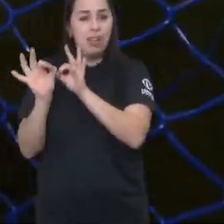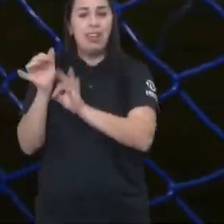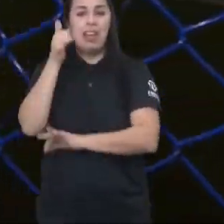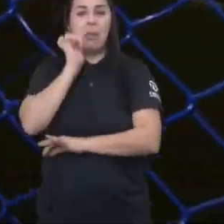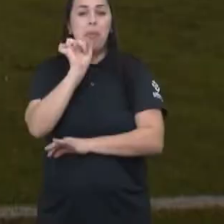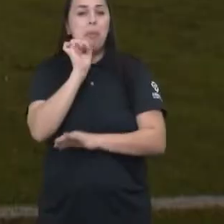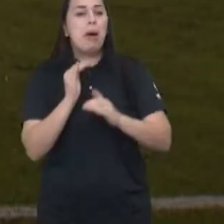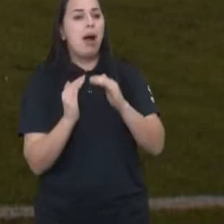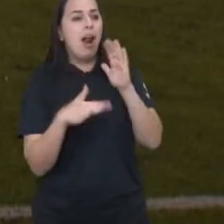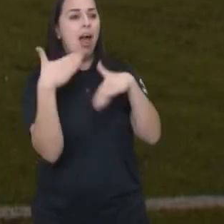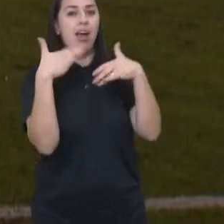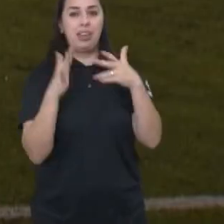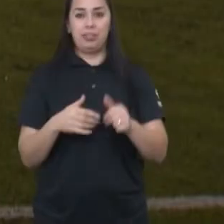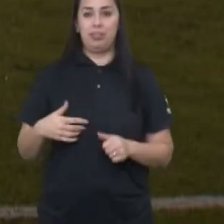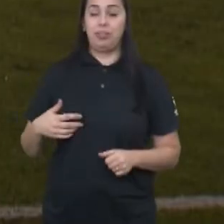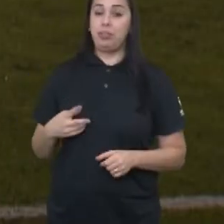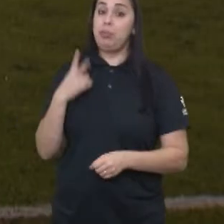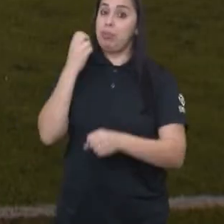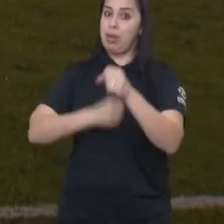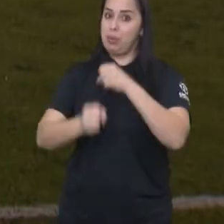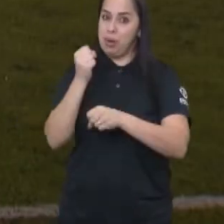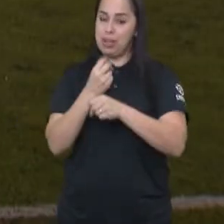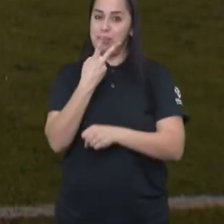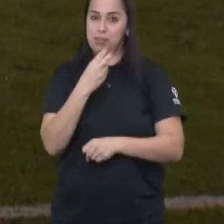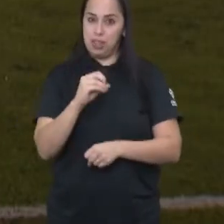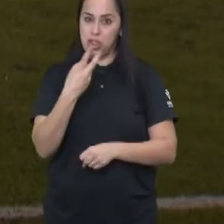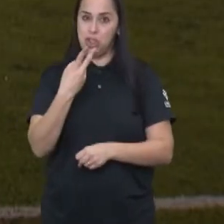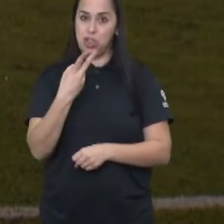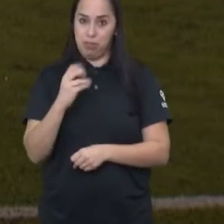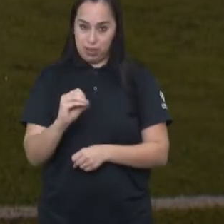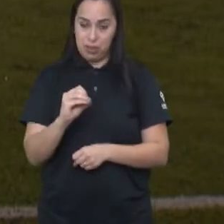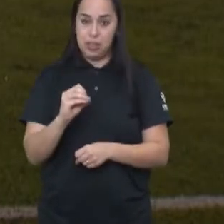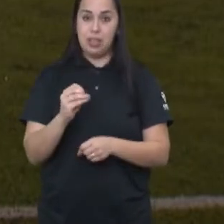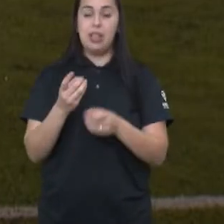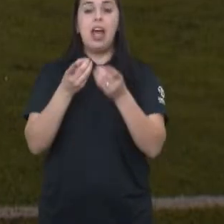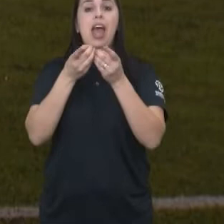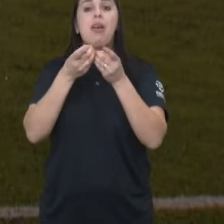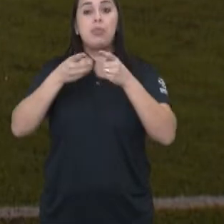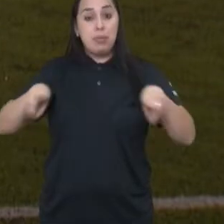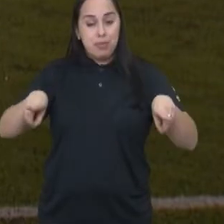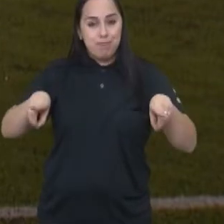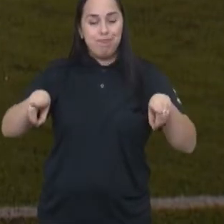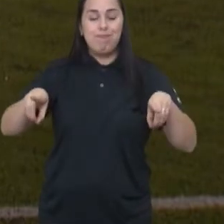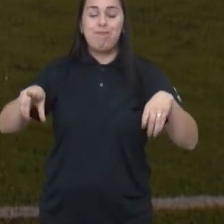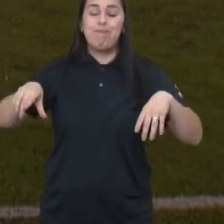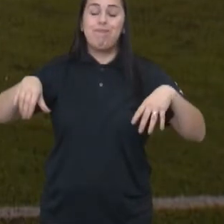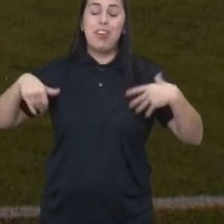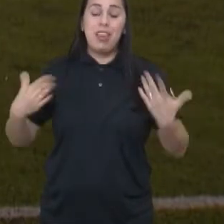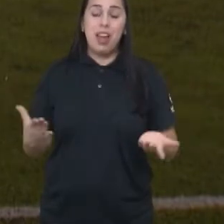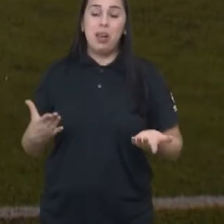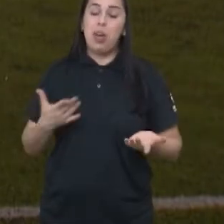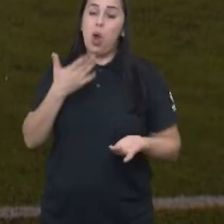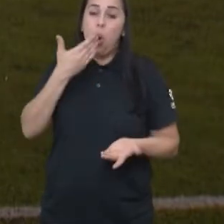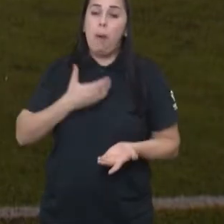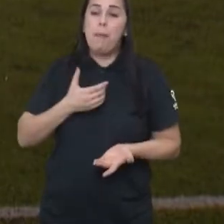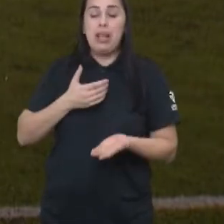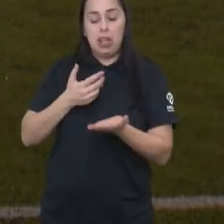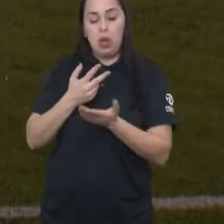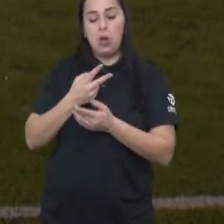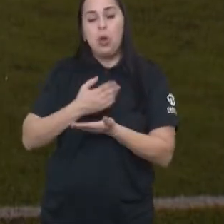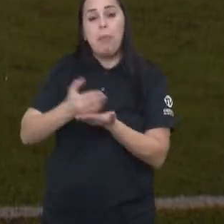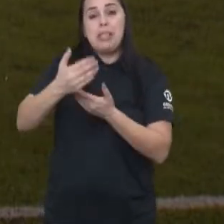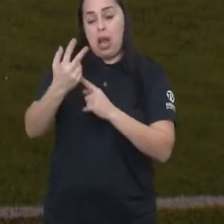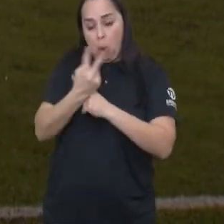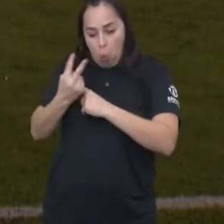evolução da mãe 2020 eu me separei com a separação eu comecei a